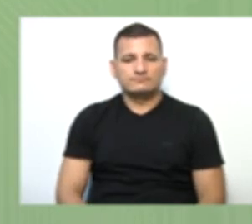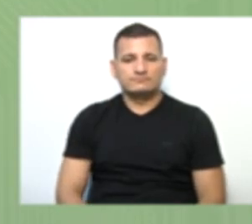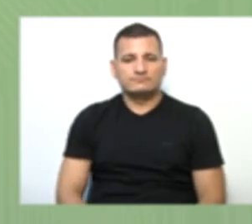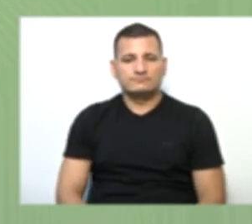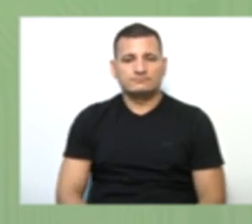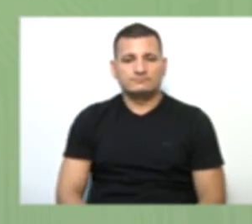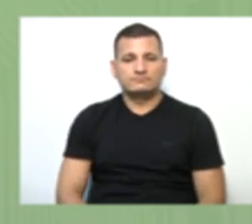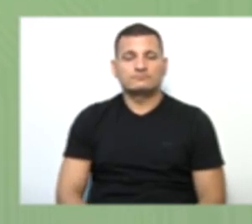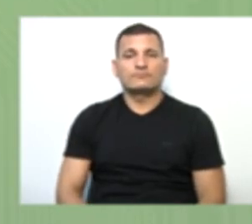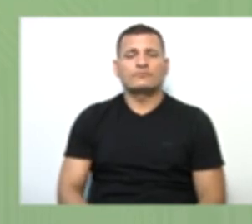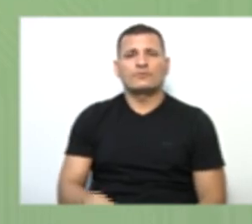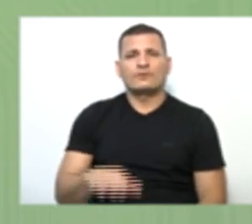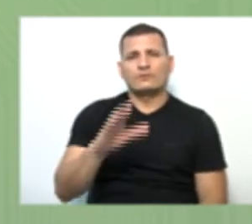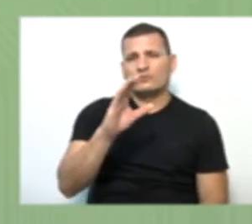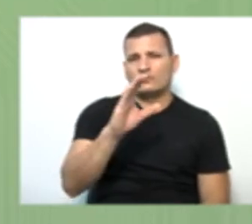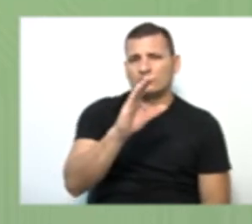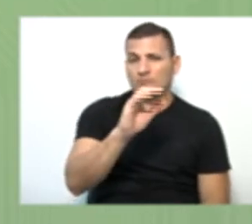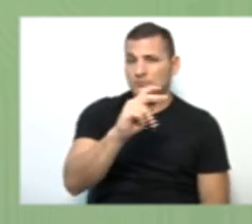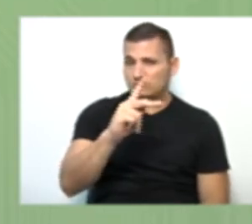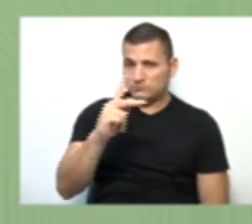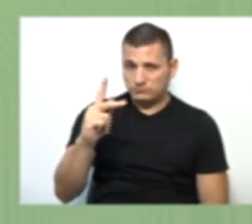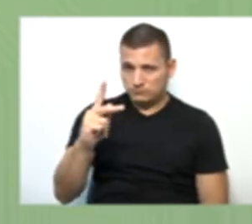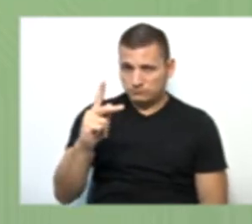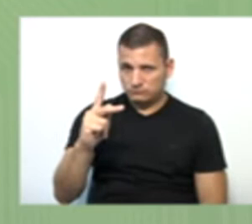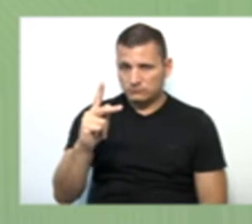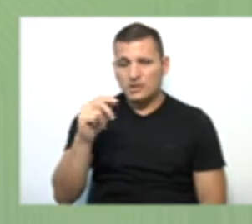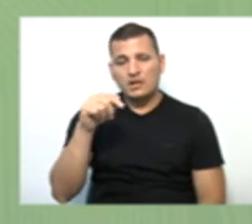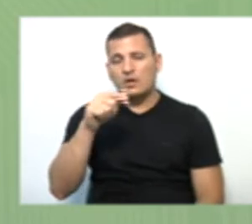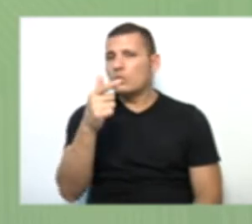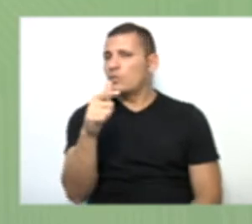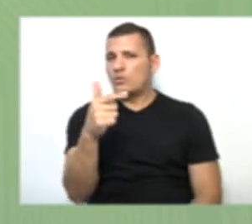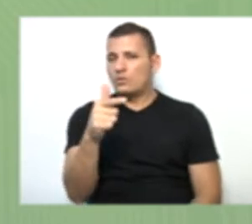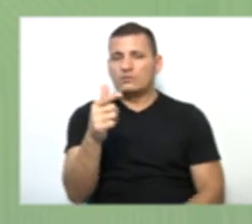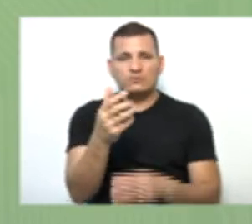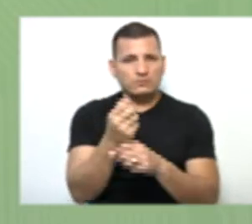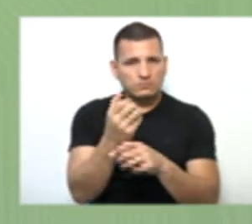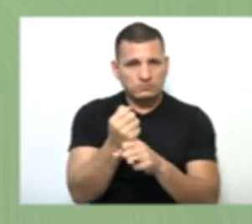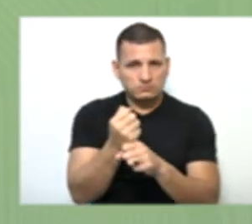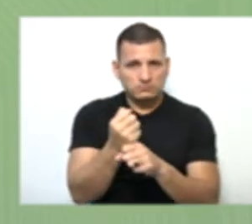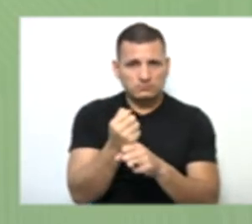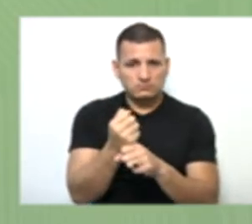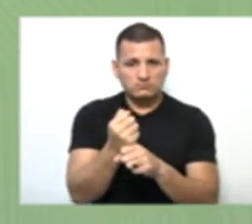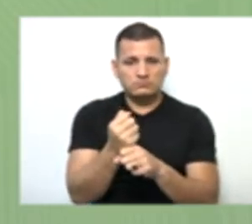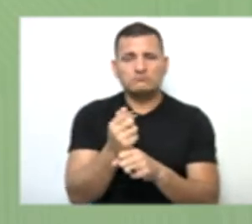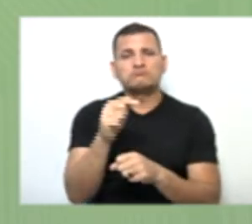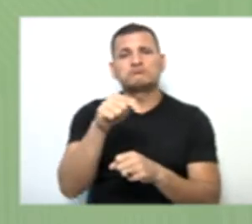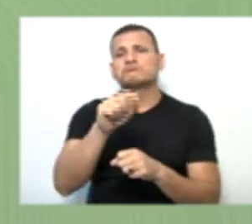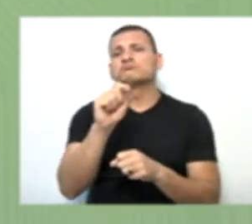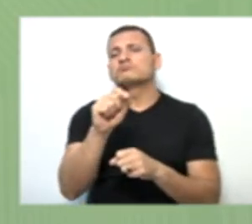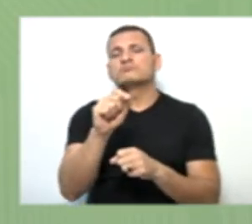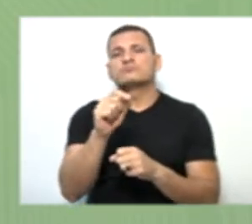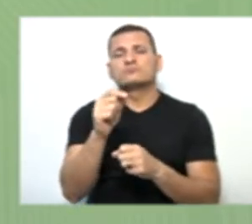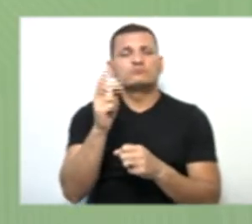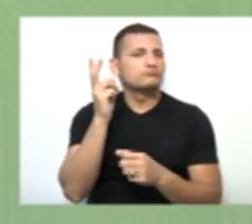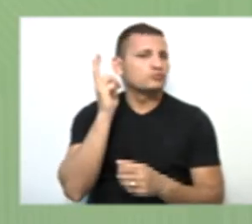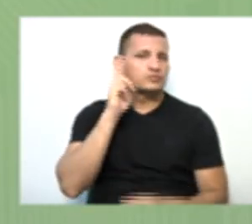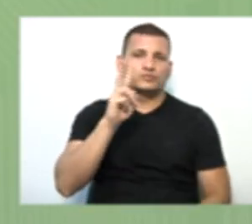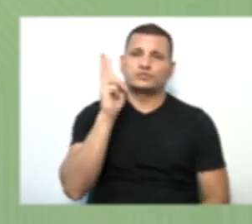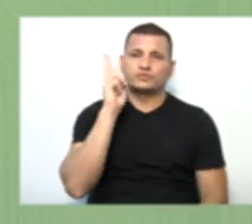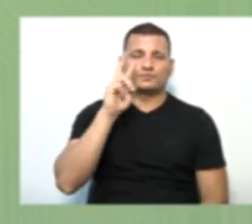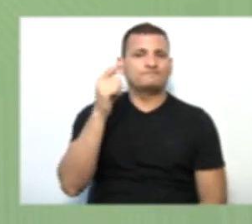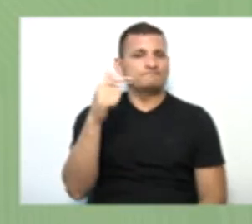uma cooperativa sem contabilidade é uma azienda sem história, sem